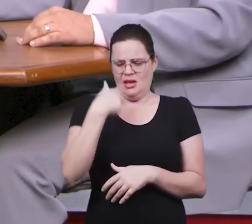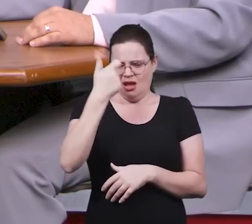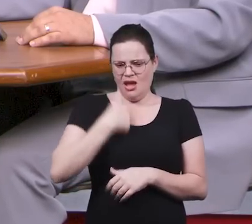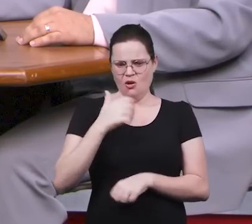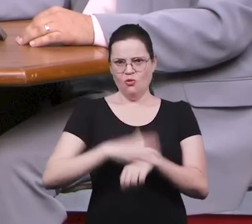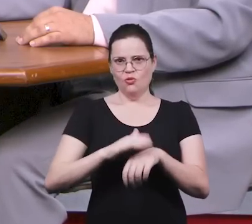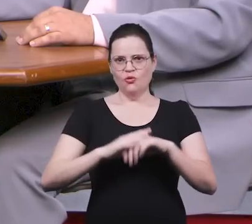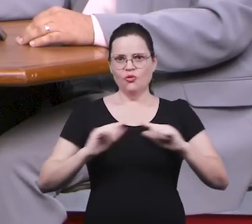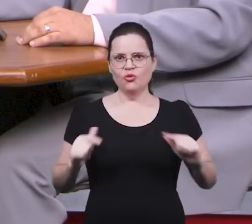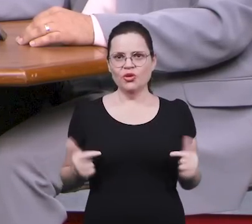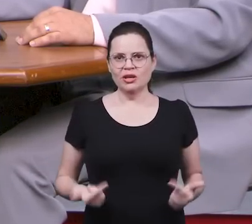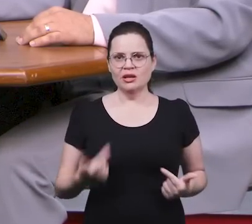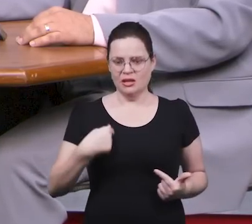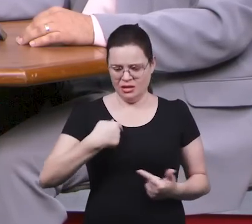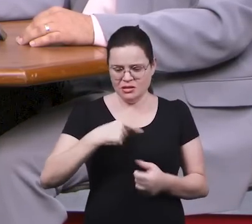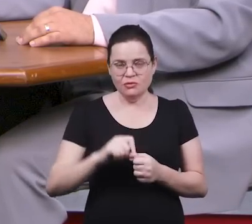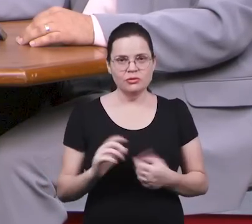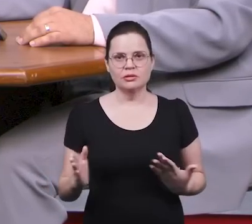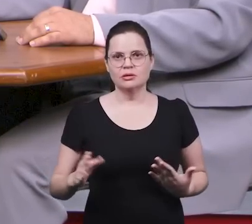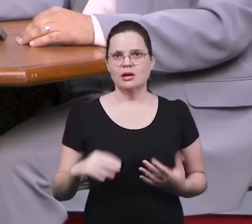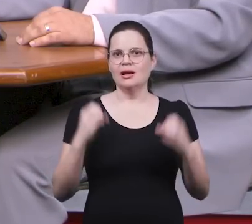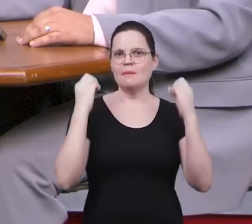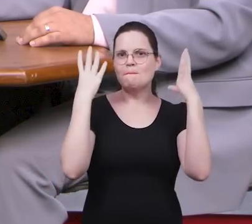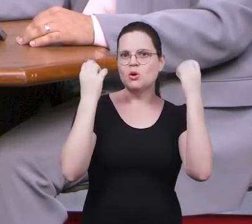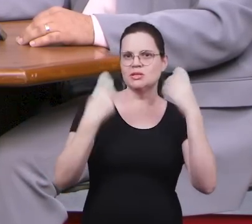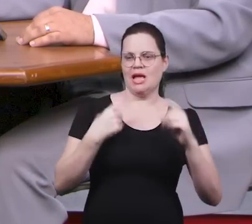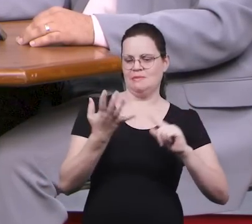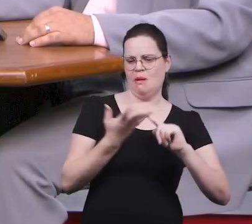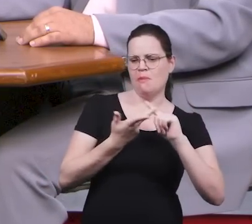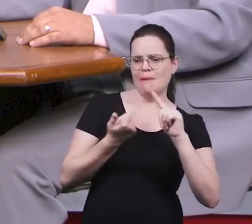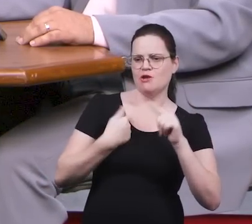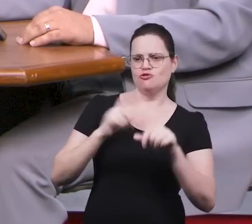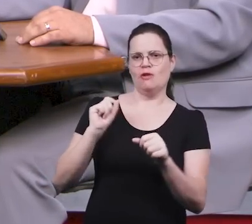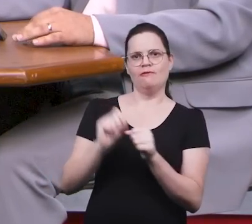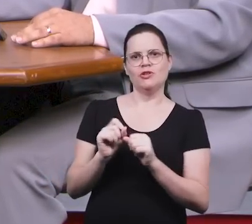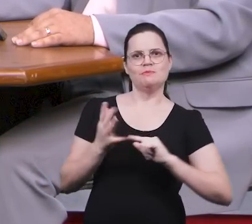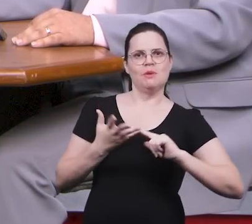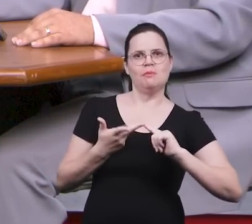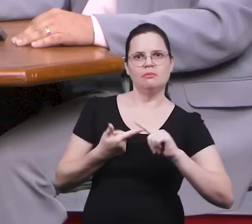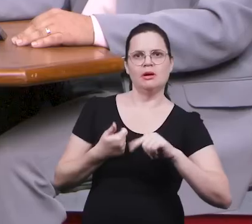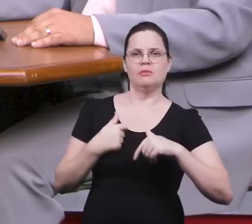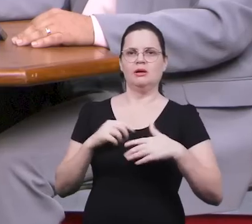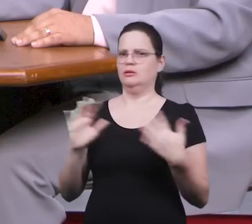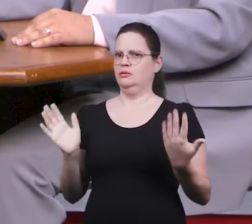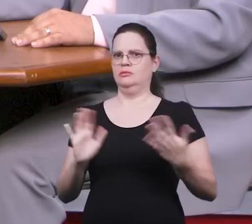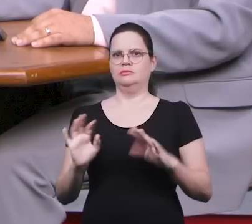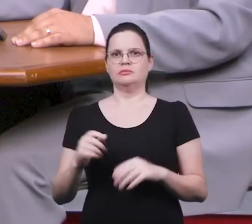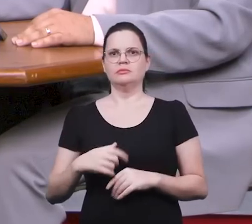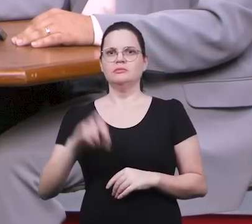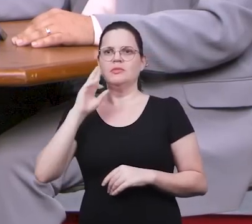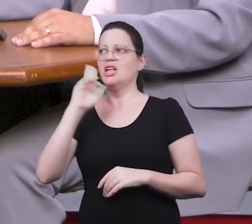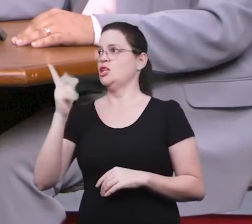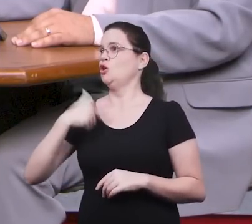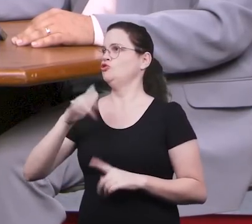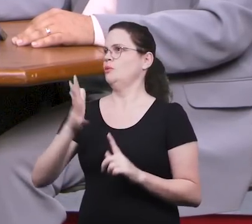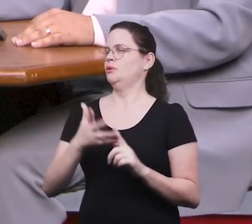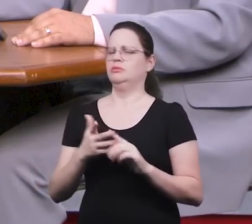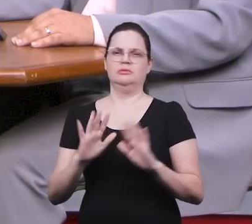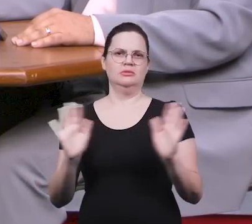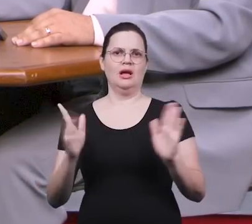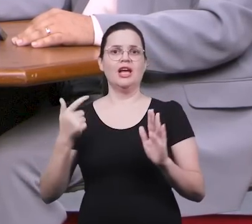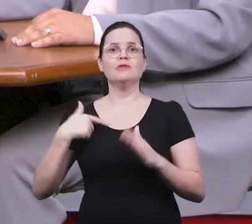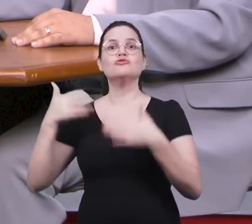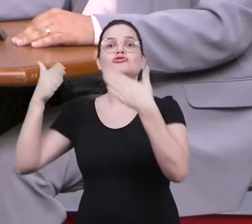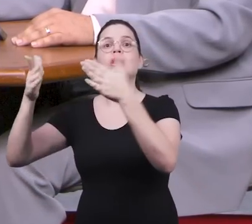nós dizermos o que nós fizemos. Não importava a Moisés dizer o que ele tinha feito. Ah, pois Senhor, eu enfrentei Faraó, eu tirei o povo.